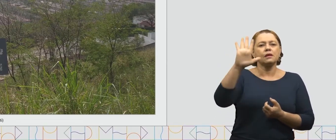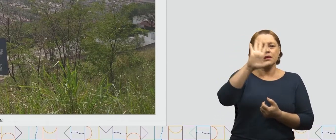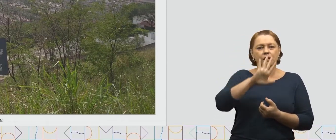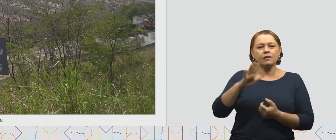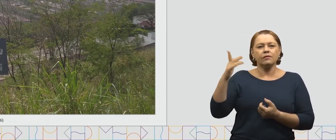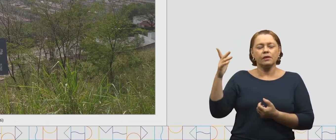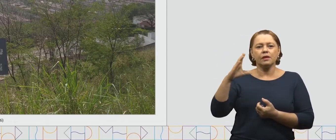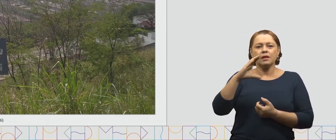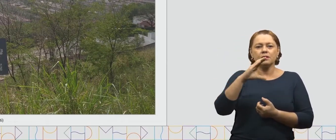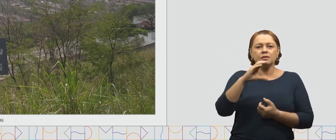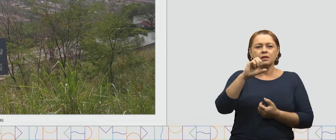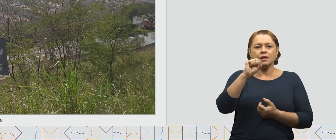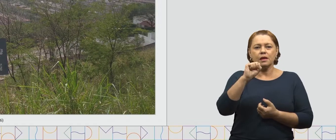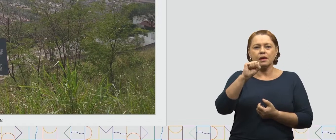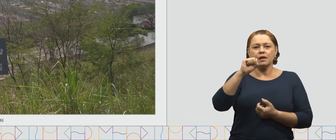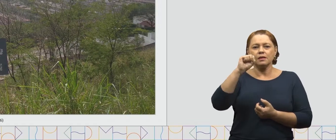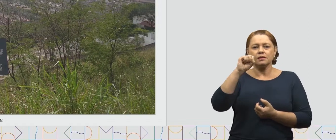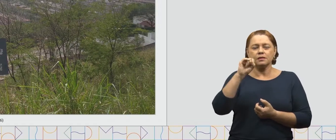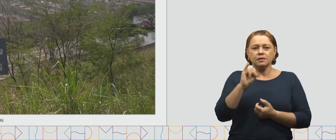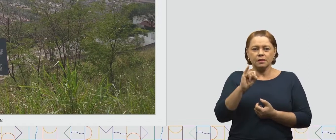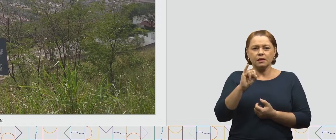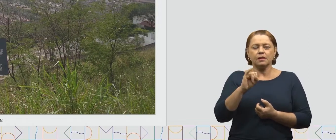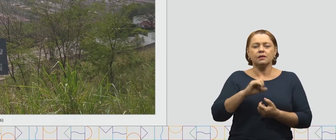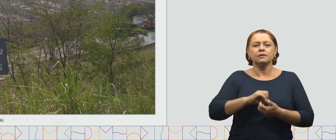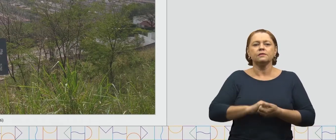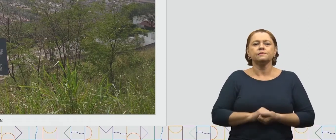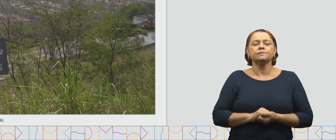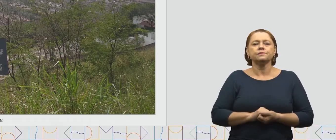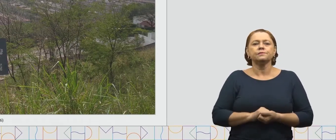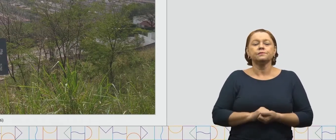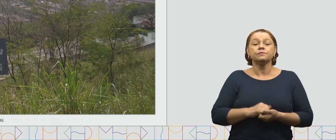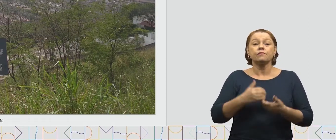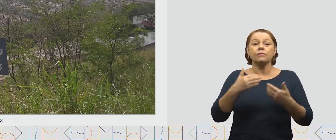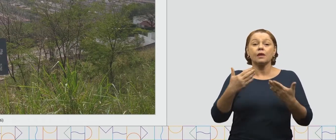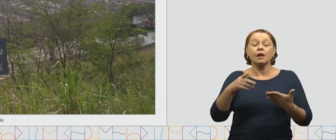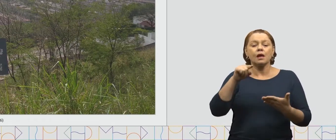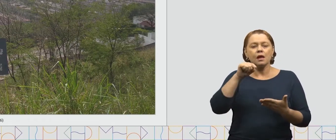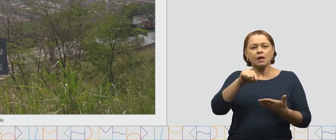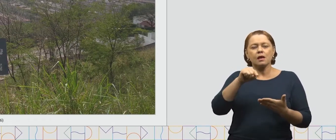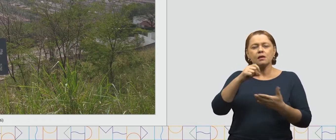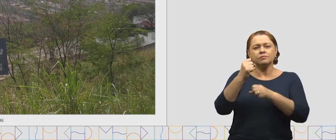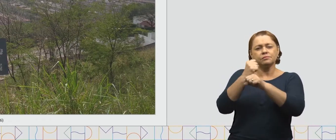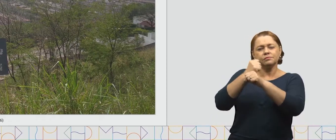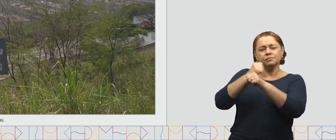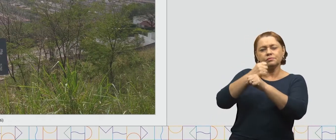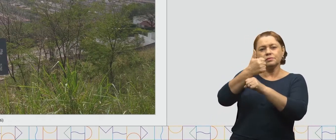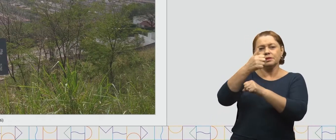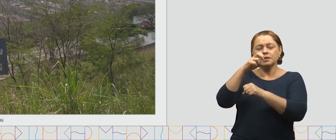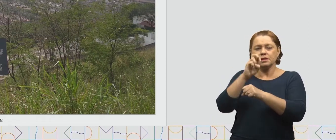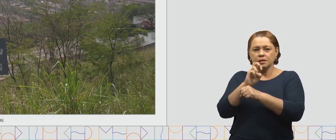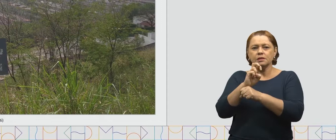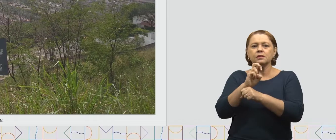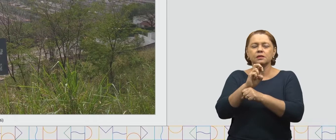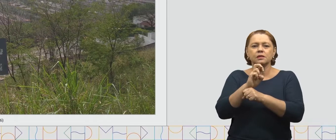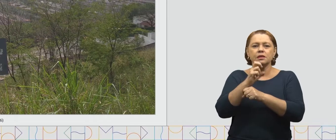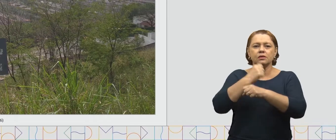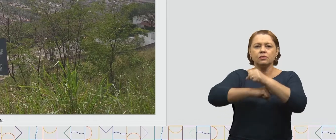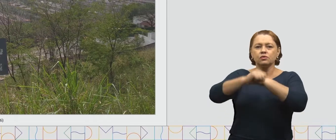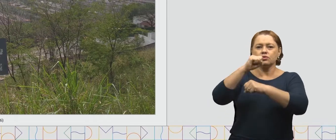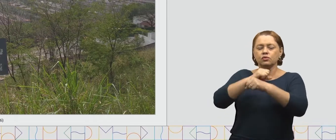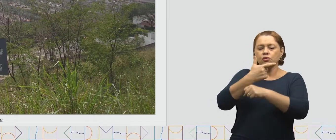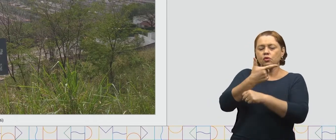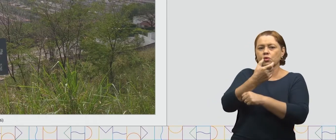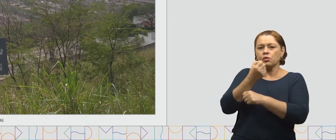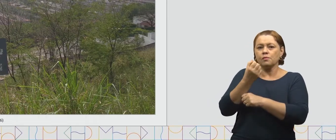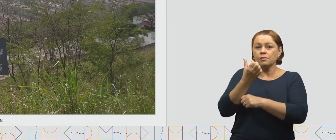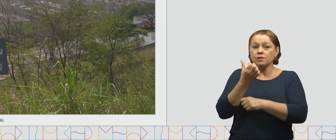da CSN, Companhia Siderúrgica Nacional, tirada há 15 anos atrás, em 21 de setembro de